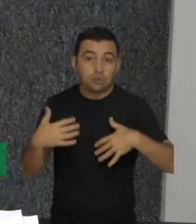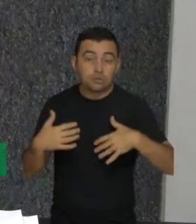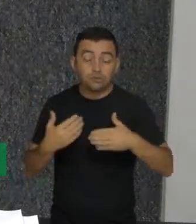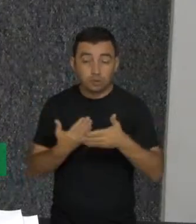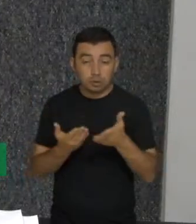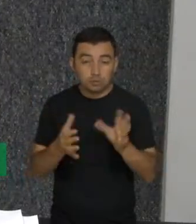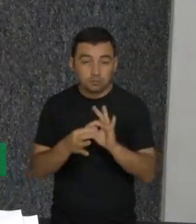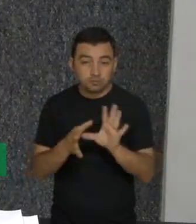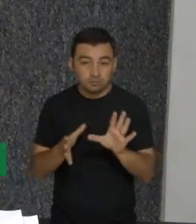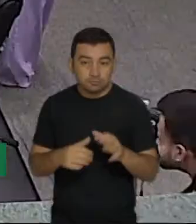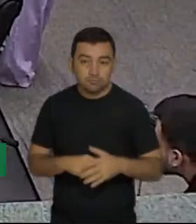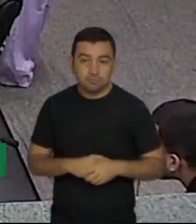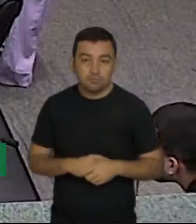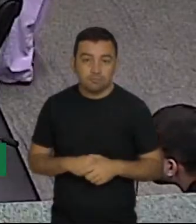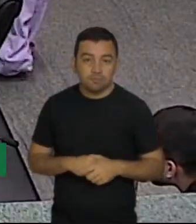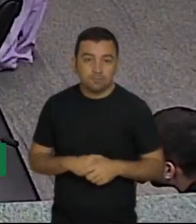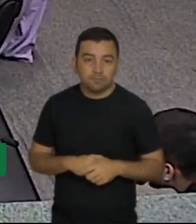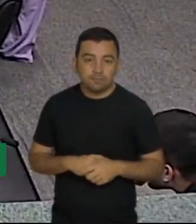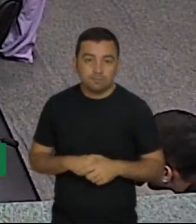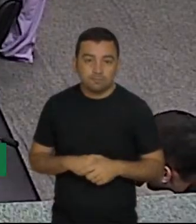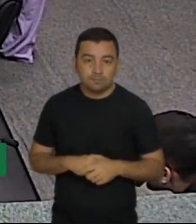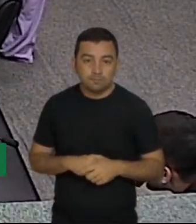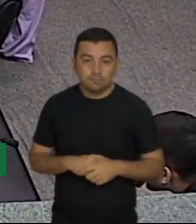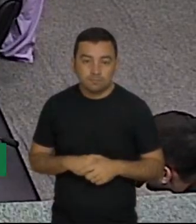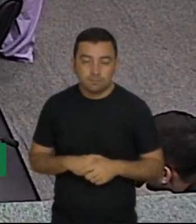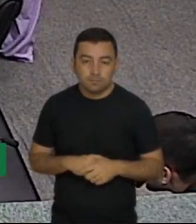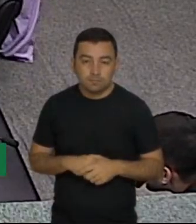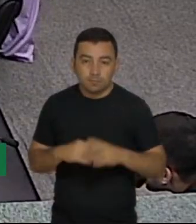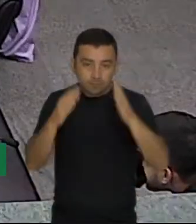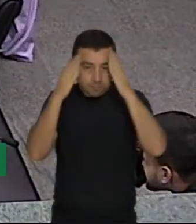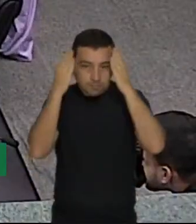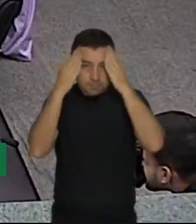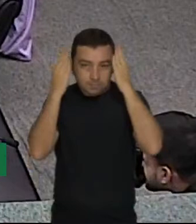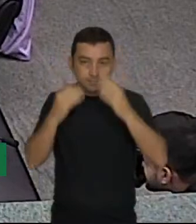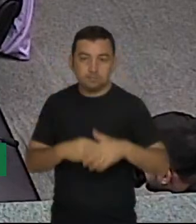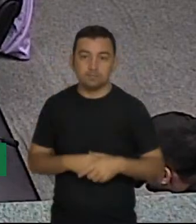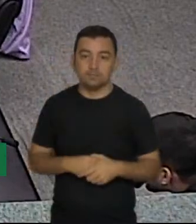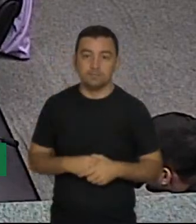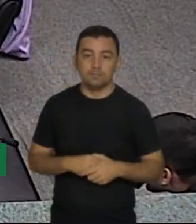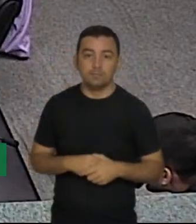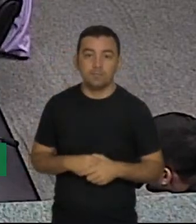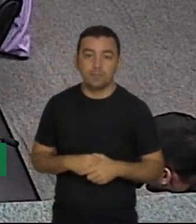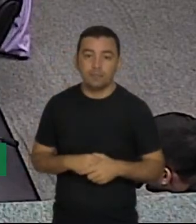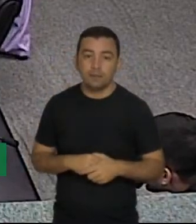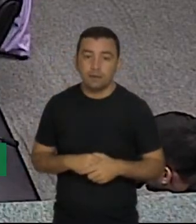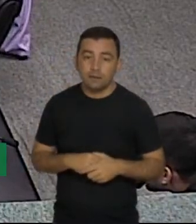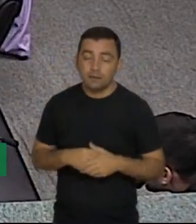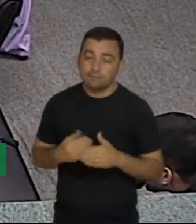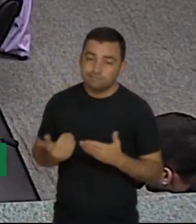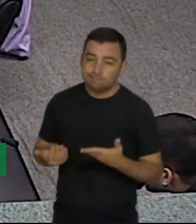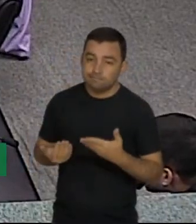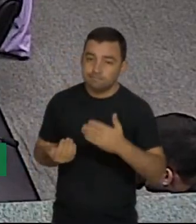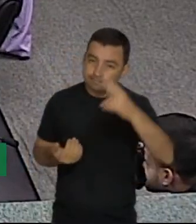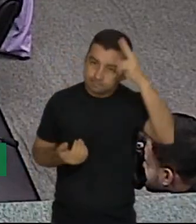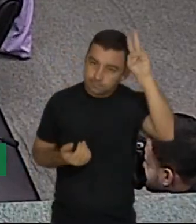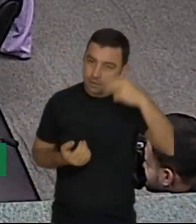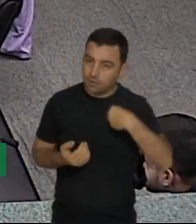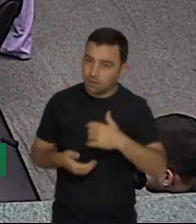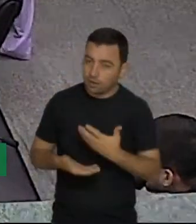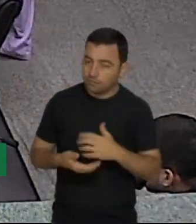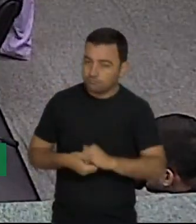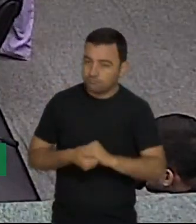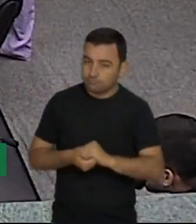manifestem Presidente por favor Deputado José Milton cheffer Deputado Vicente caro preso quero lhe cumprimentar